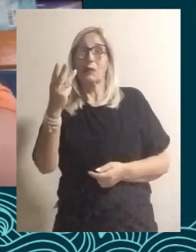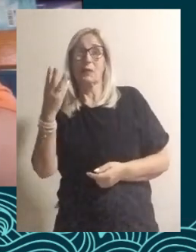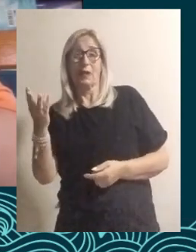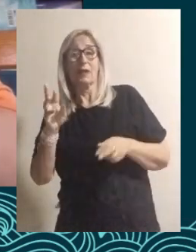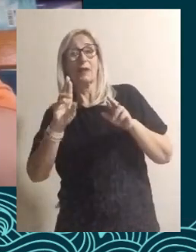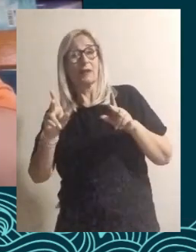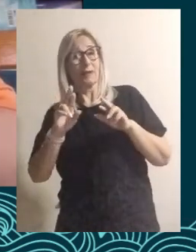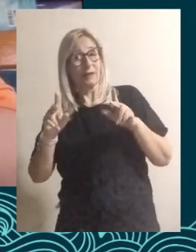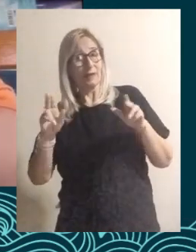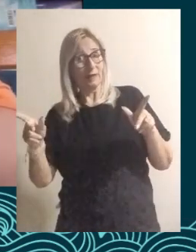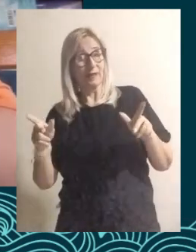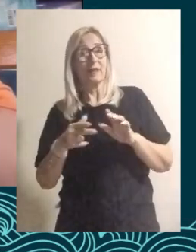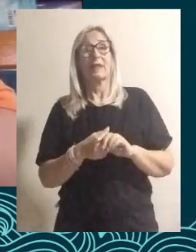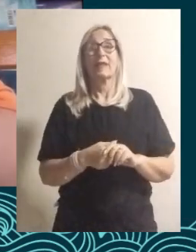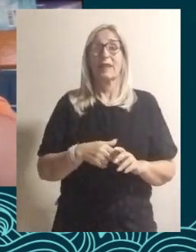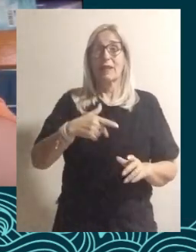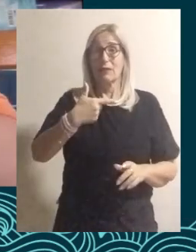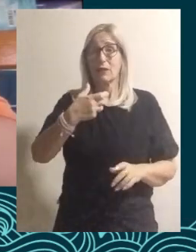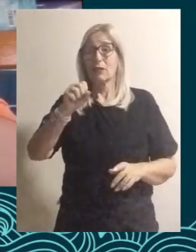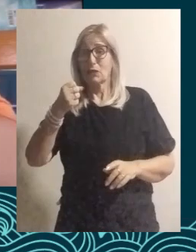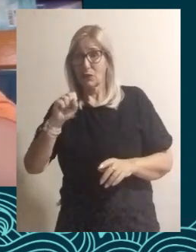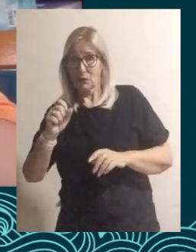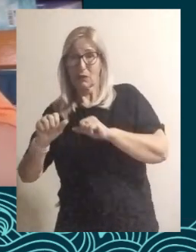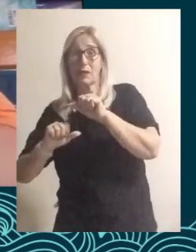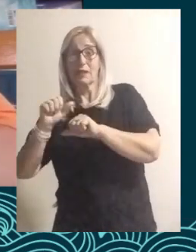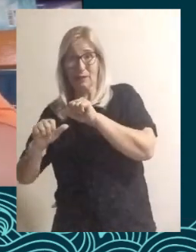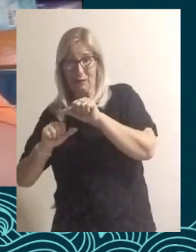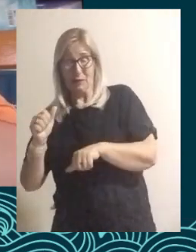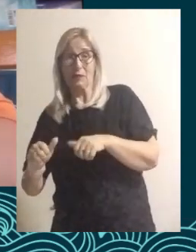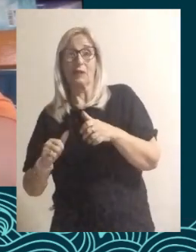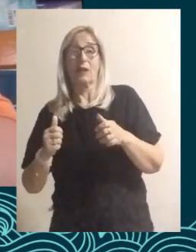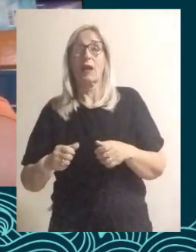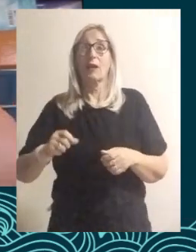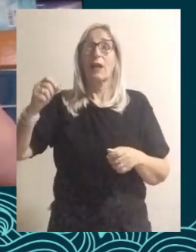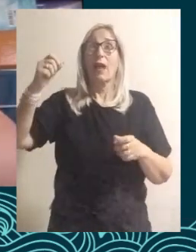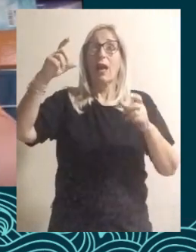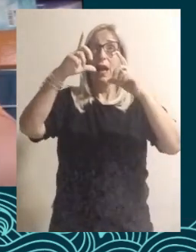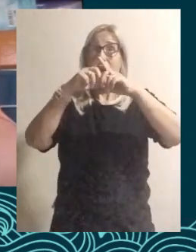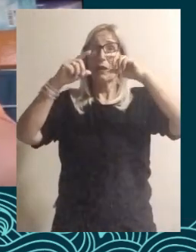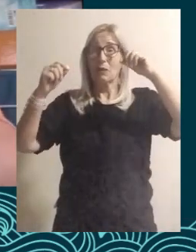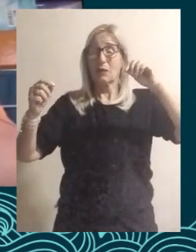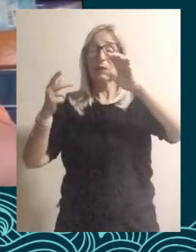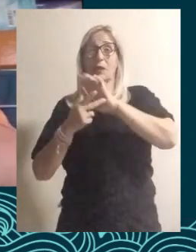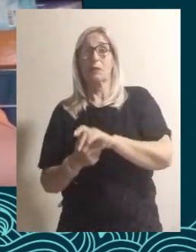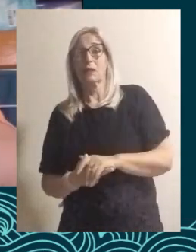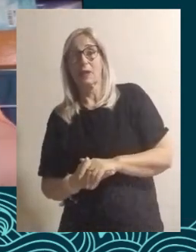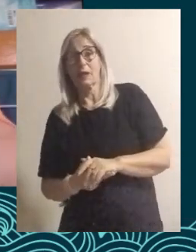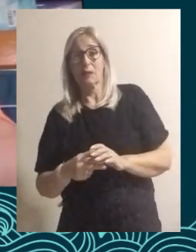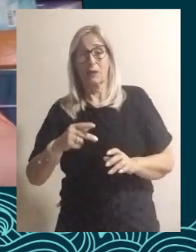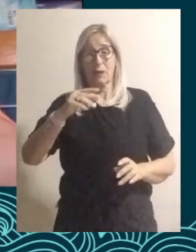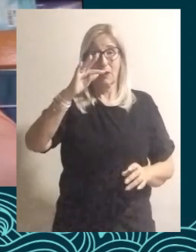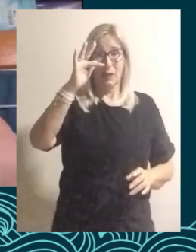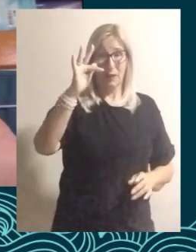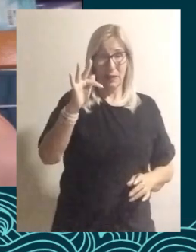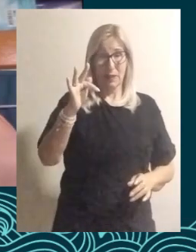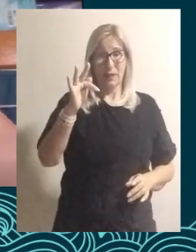não experiencia da mesma maneira. A gente tem um calendário que a cada 28 dias nos lembra que a lua está mudando, que o